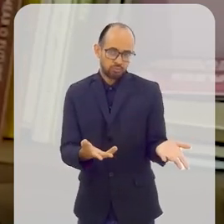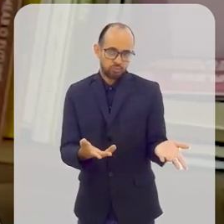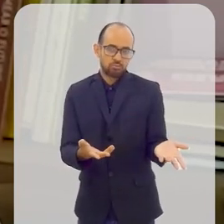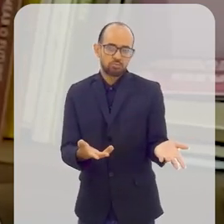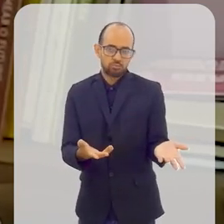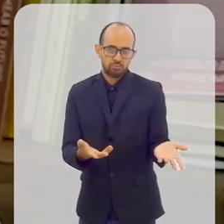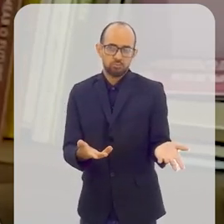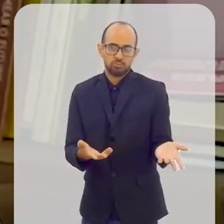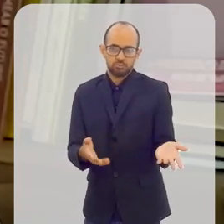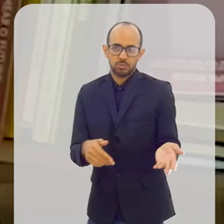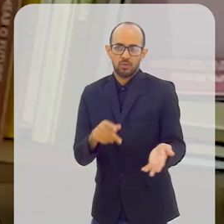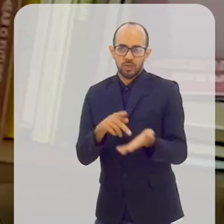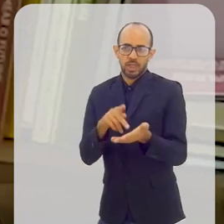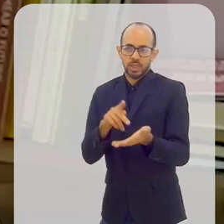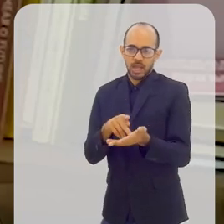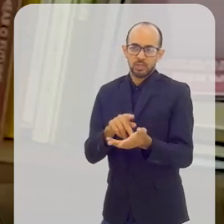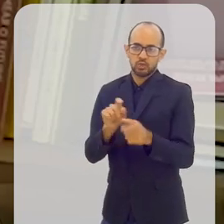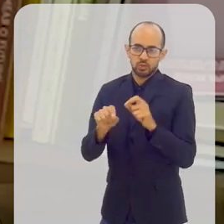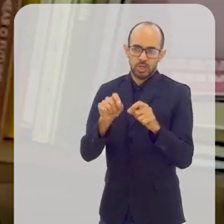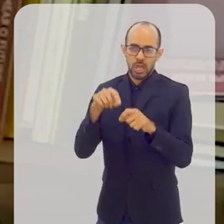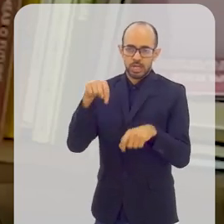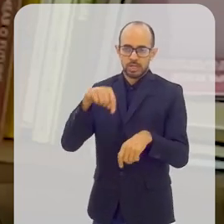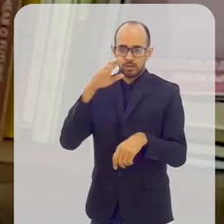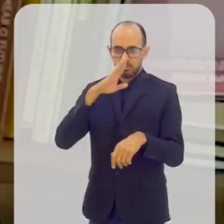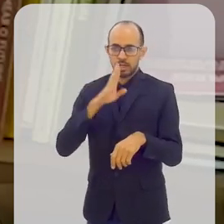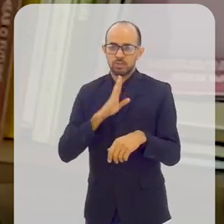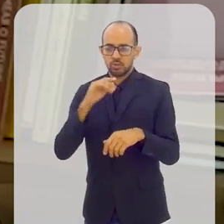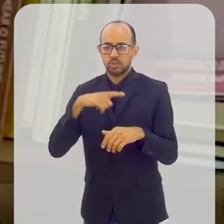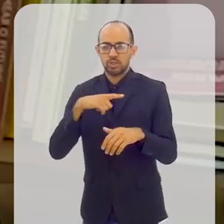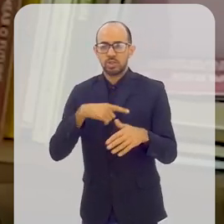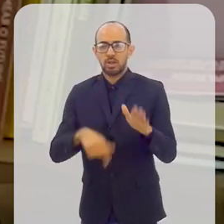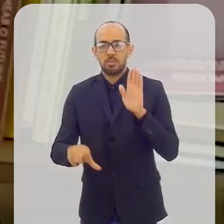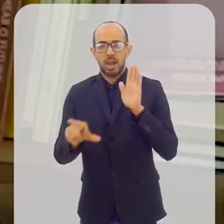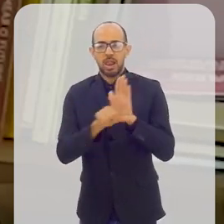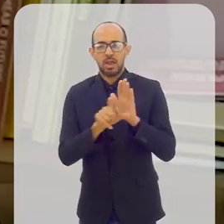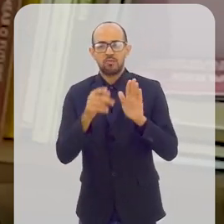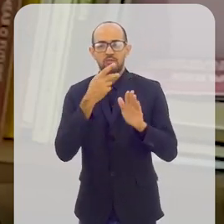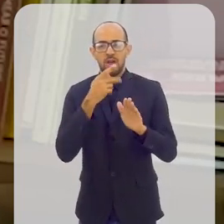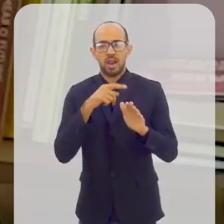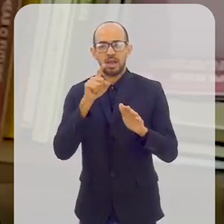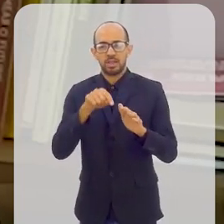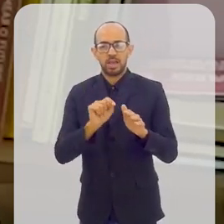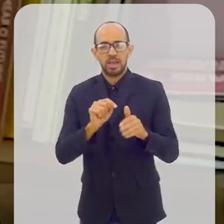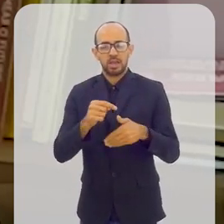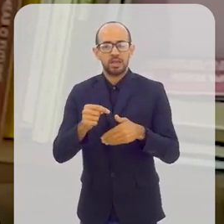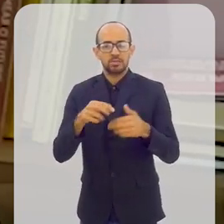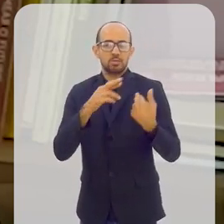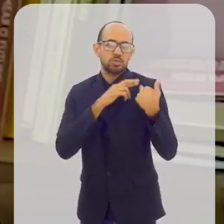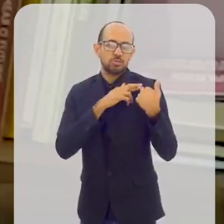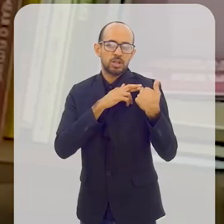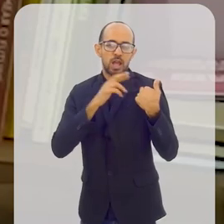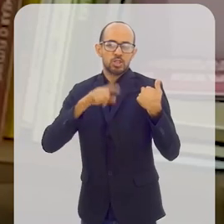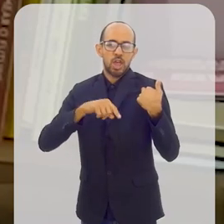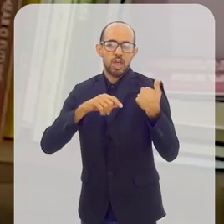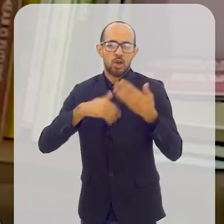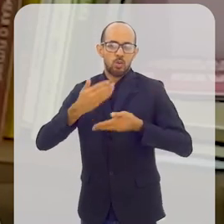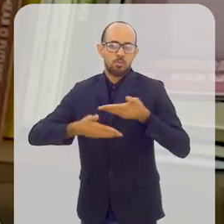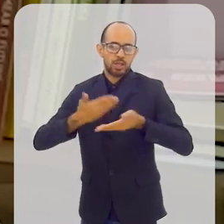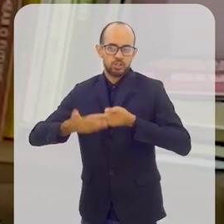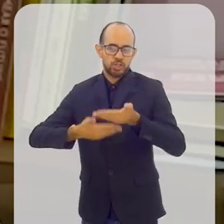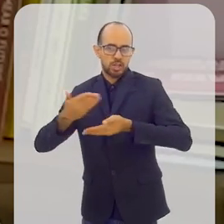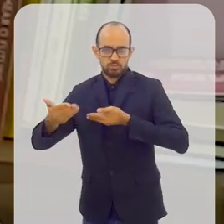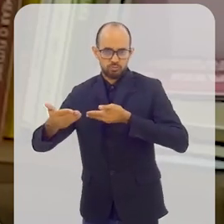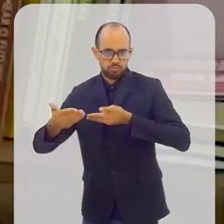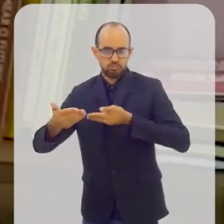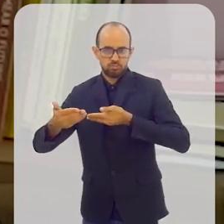Né? Na verdade, no Brasil, nós temos uma lei que diz que a responsabilidade é compartilhada.